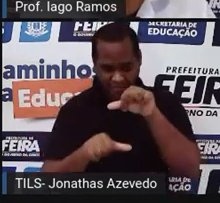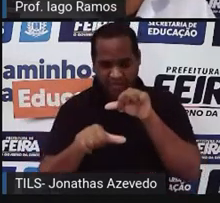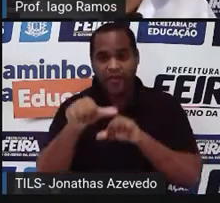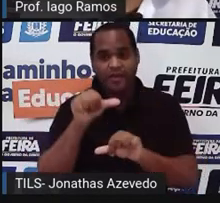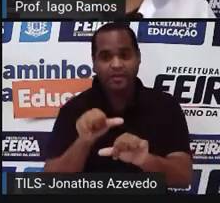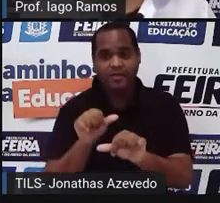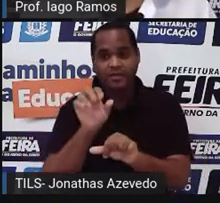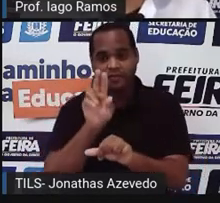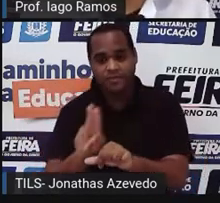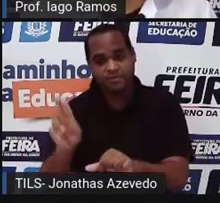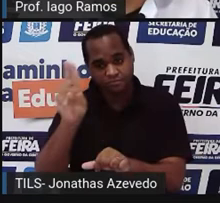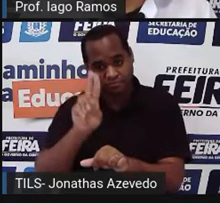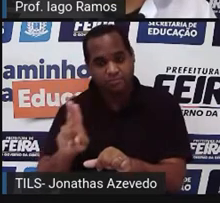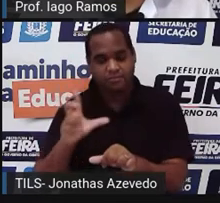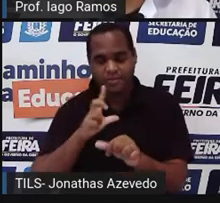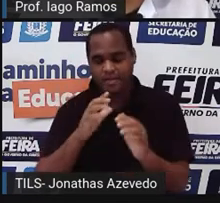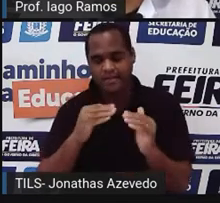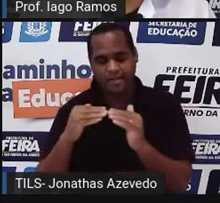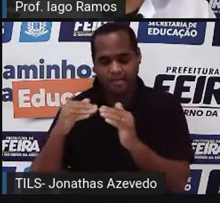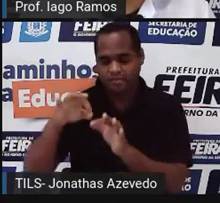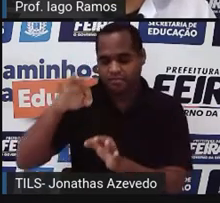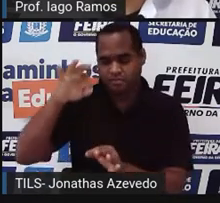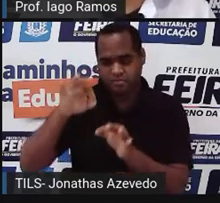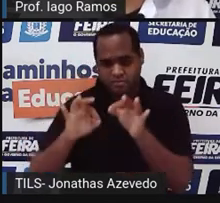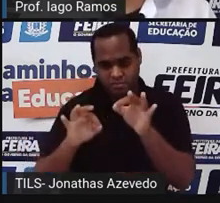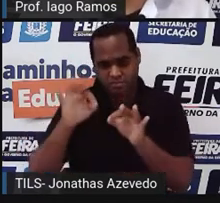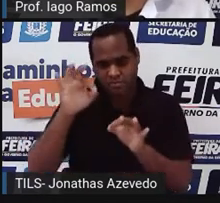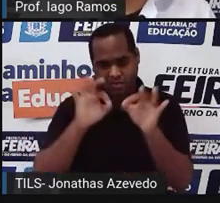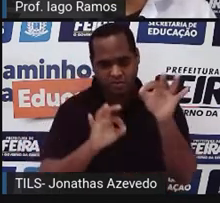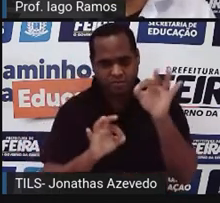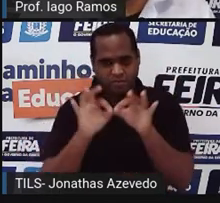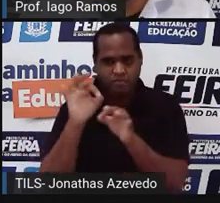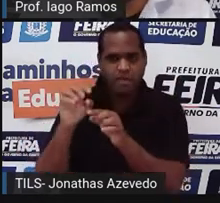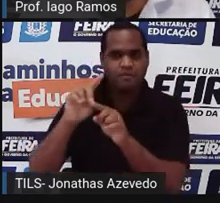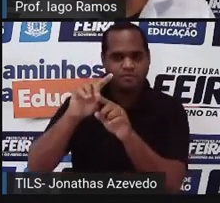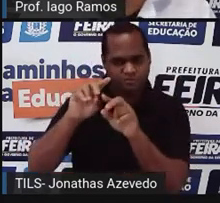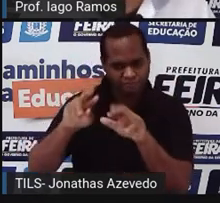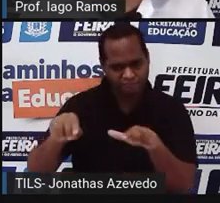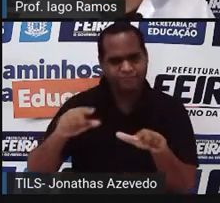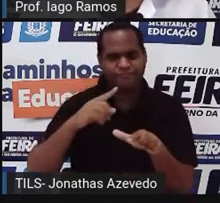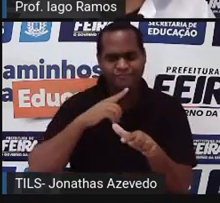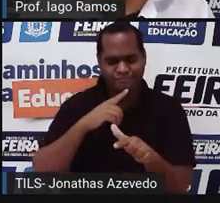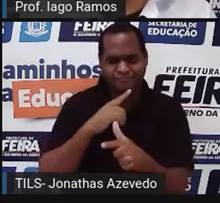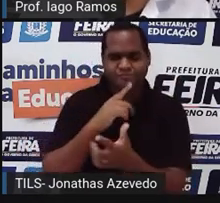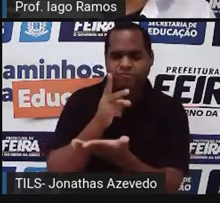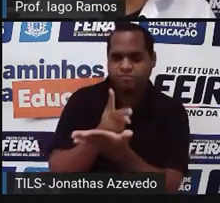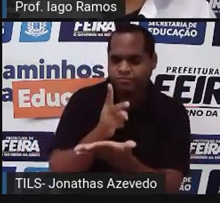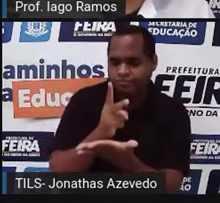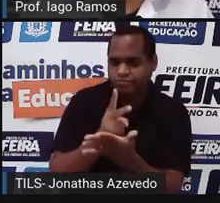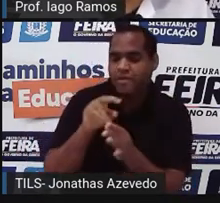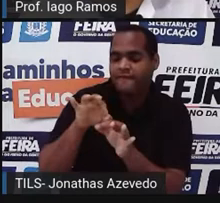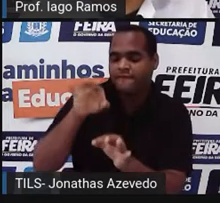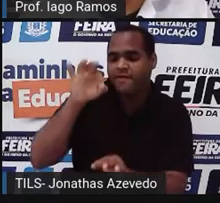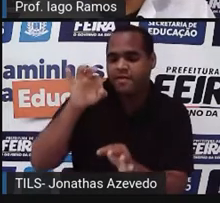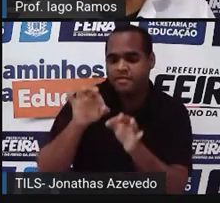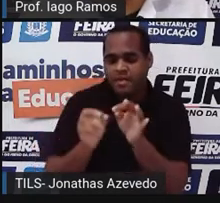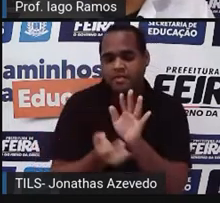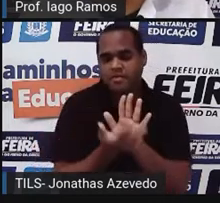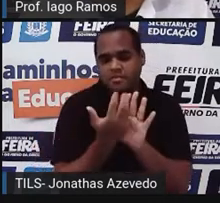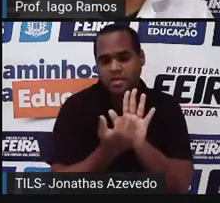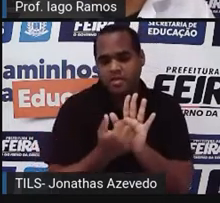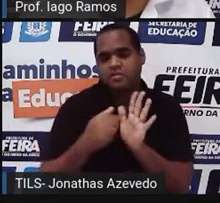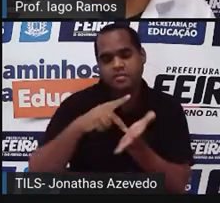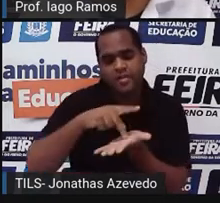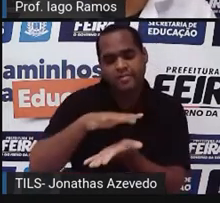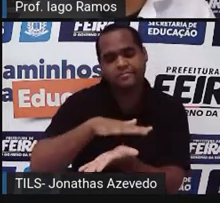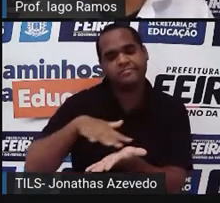Usando a isometria, são transformações que mantêm as medidas das figuras geométricas planas. Então a